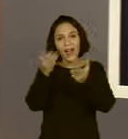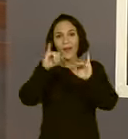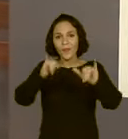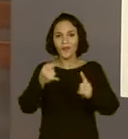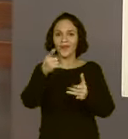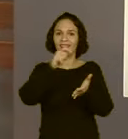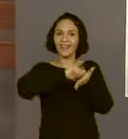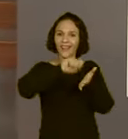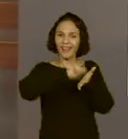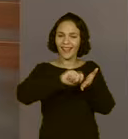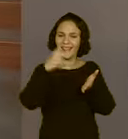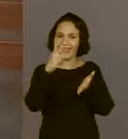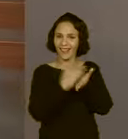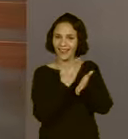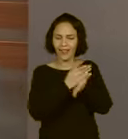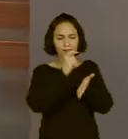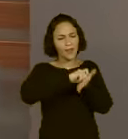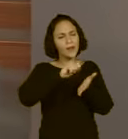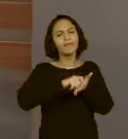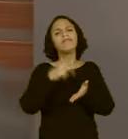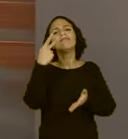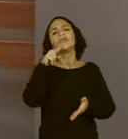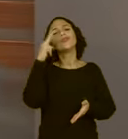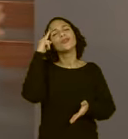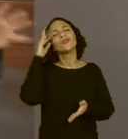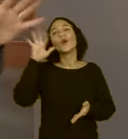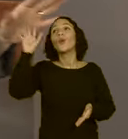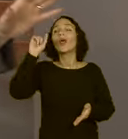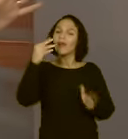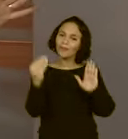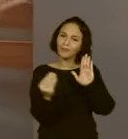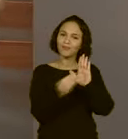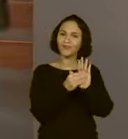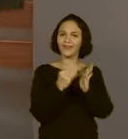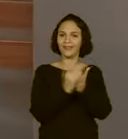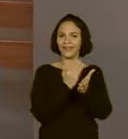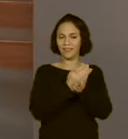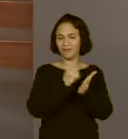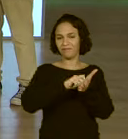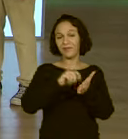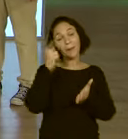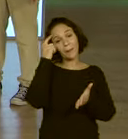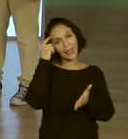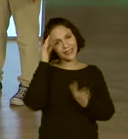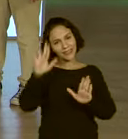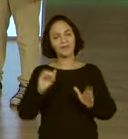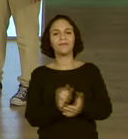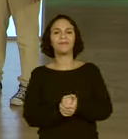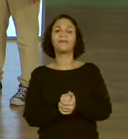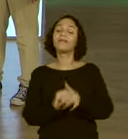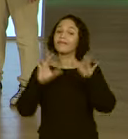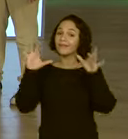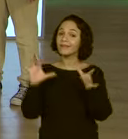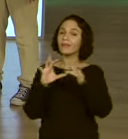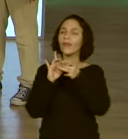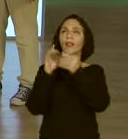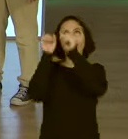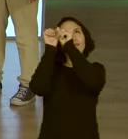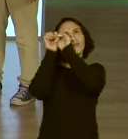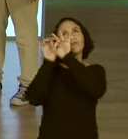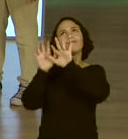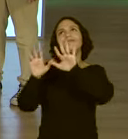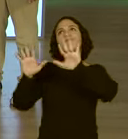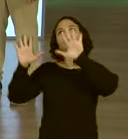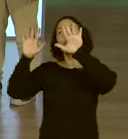enquanto a gente vai falando, pensa num sonho, vai pensando num sonho que você queira realizar. Então, primeiro você está respondendo a pergunta,